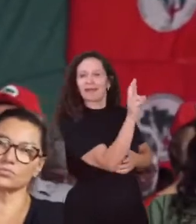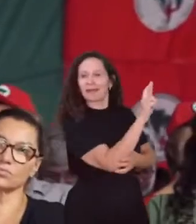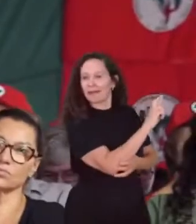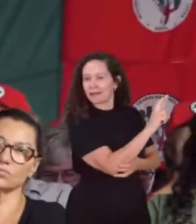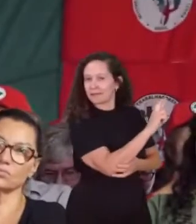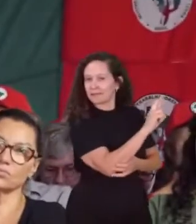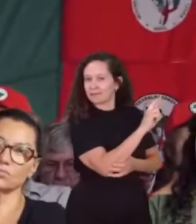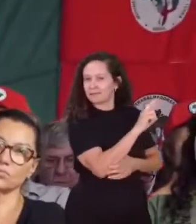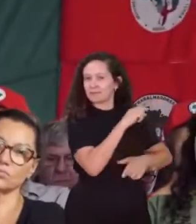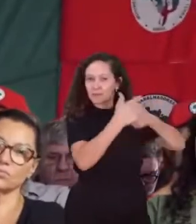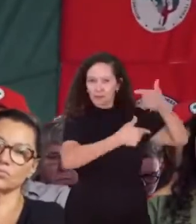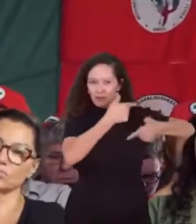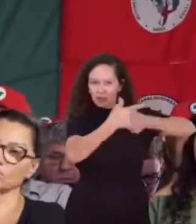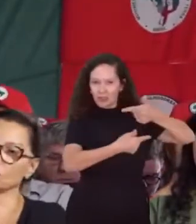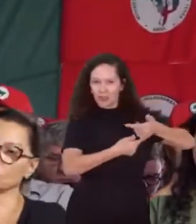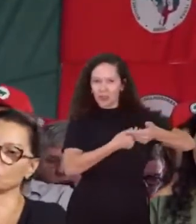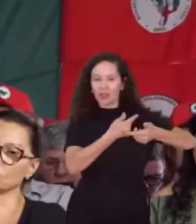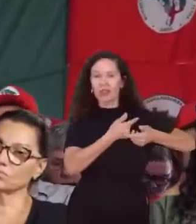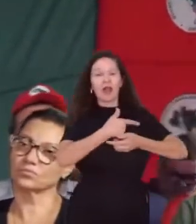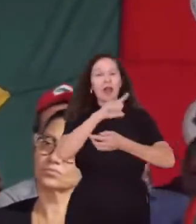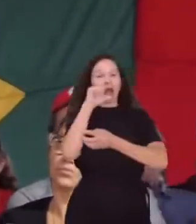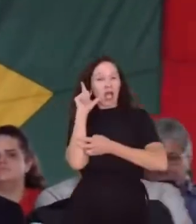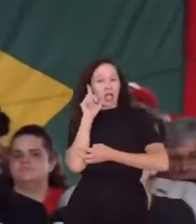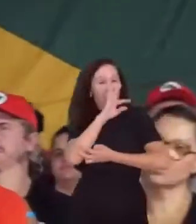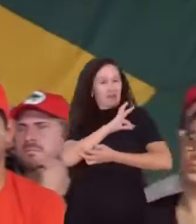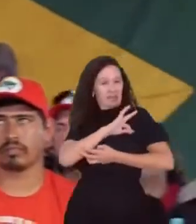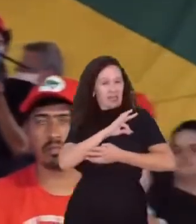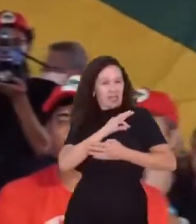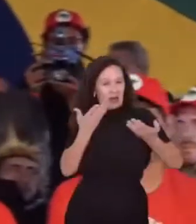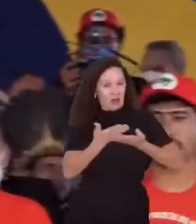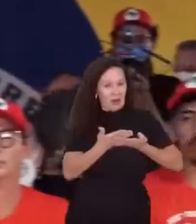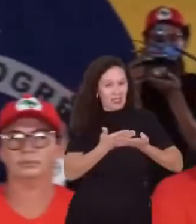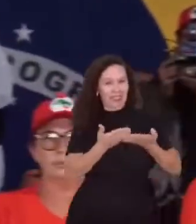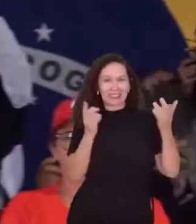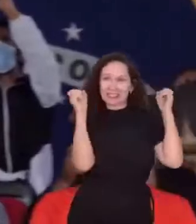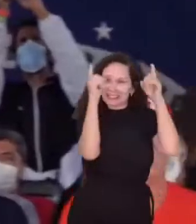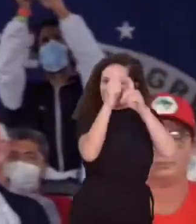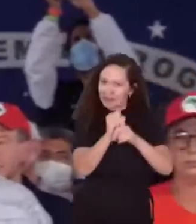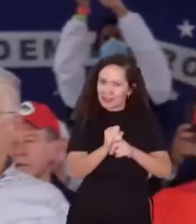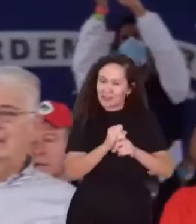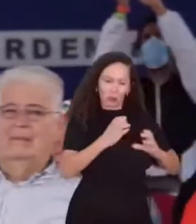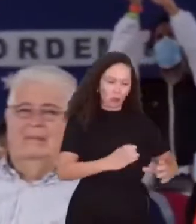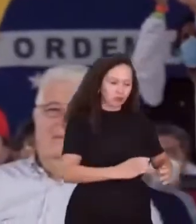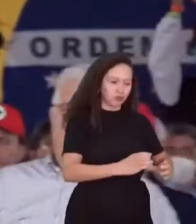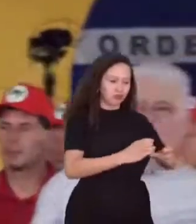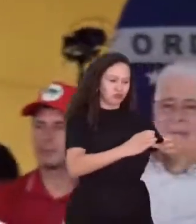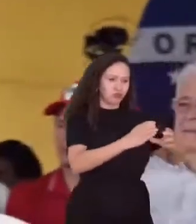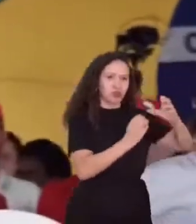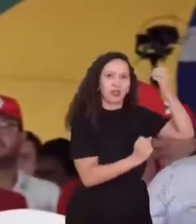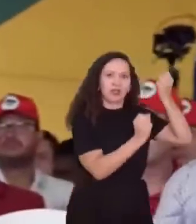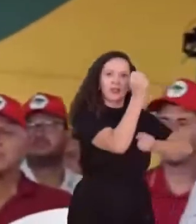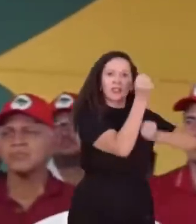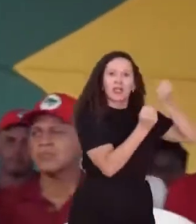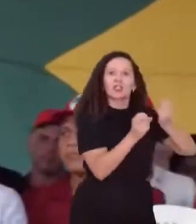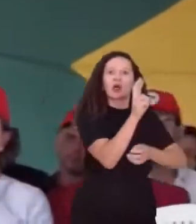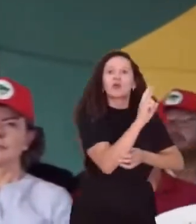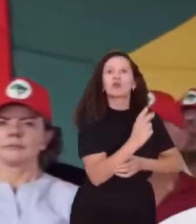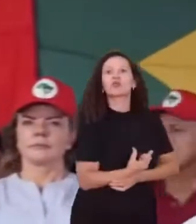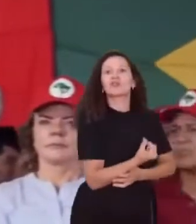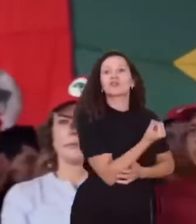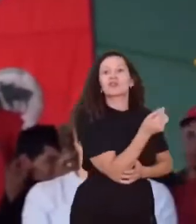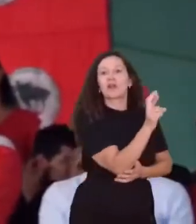Petrobras recebem em real, quando as plataformas são fabricadas com real. Então, não tem nenhum